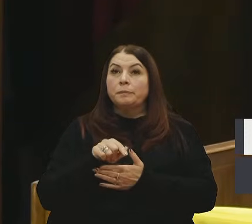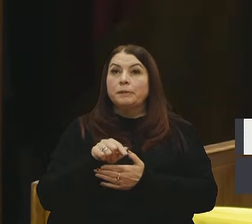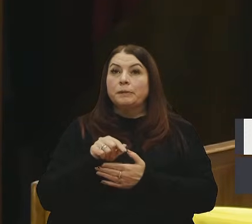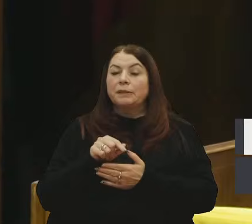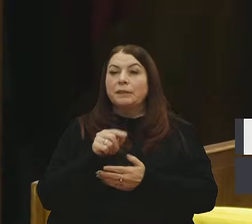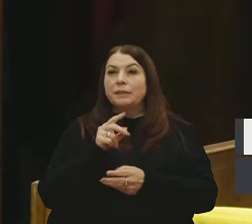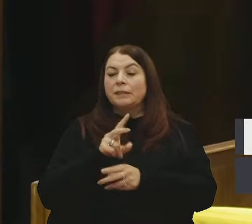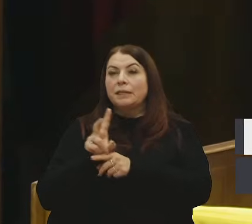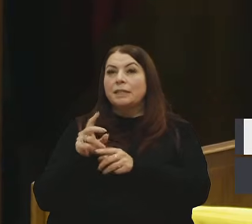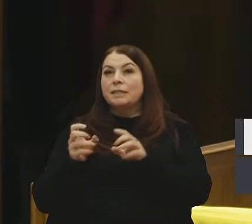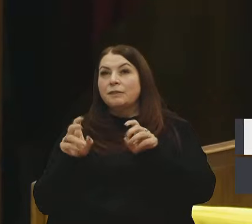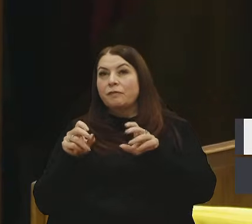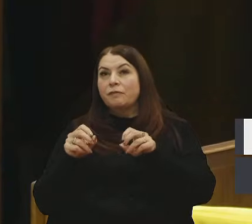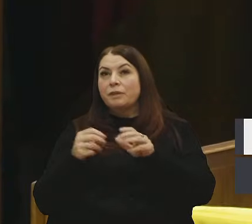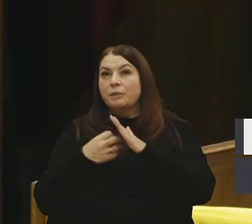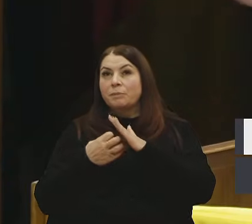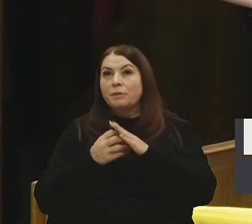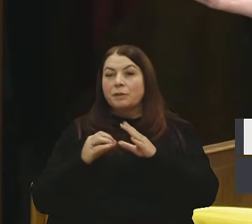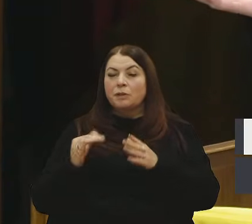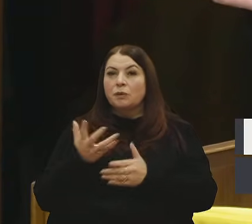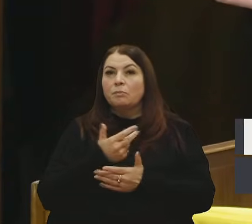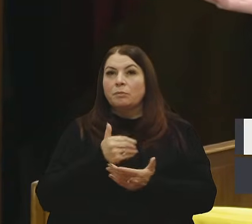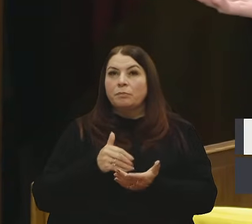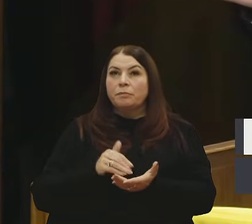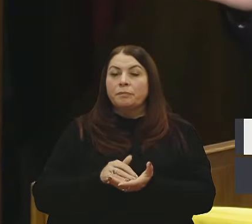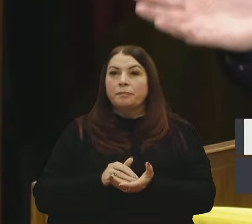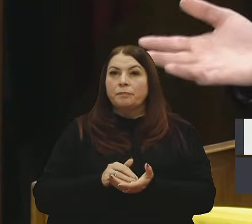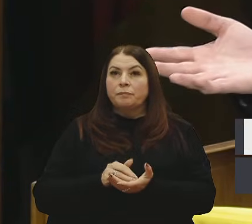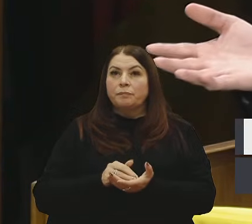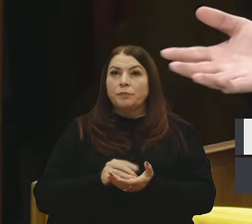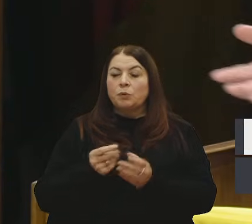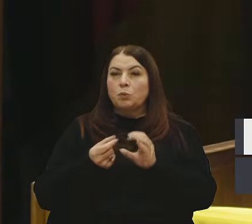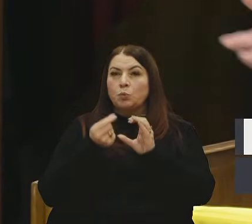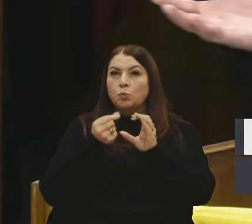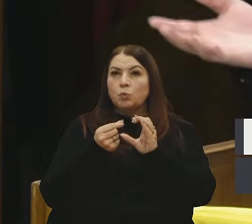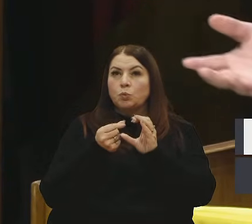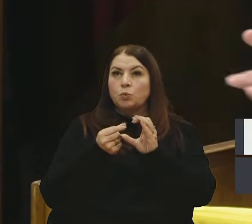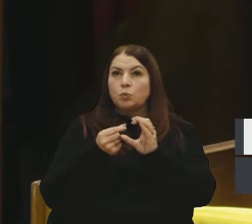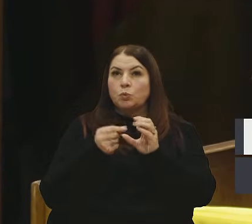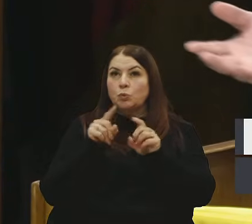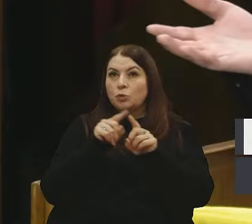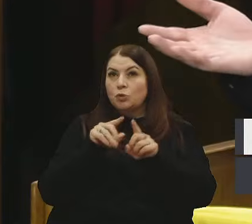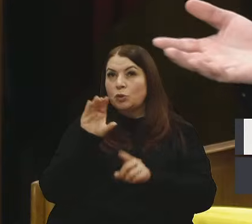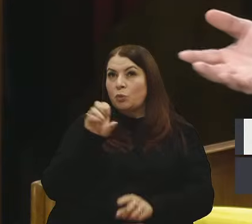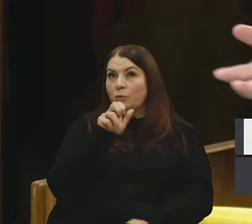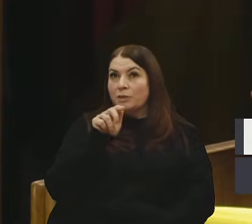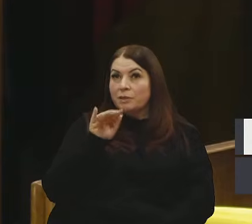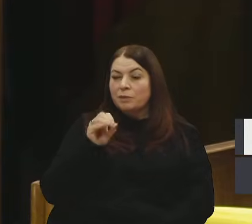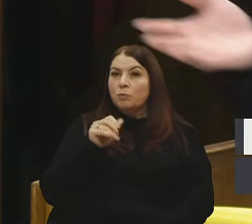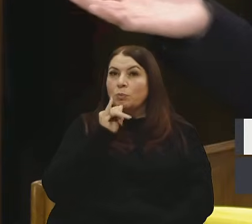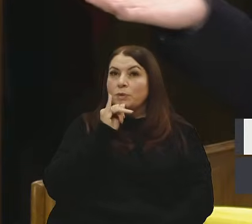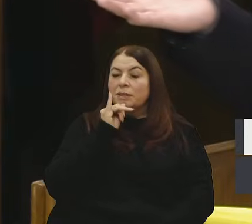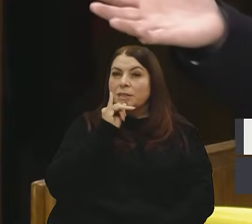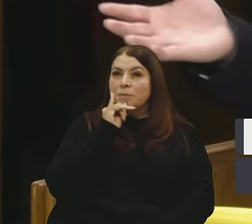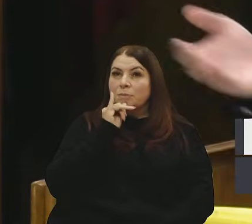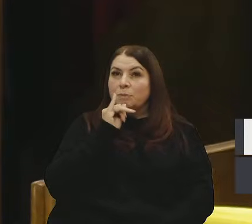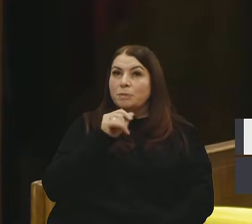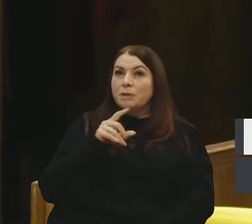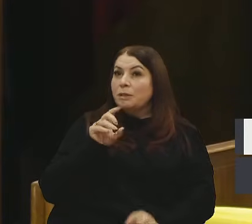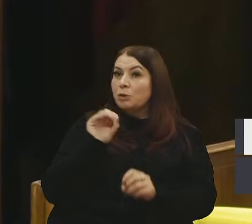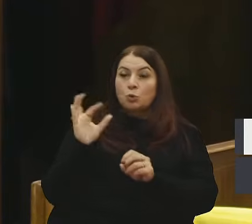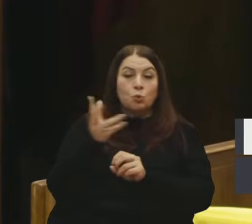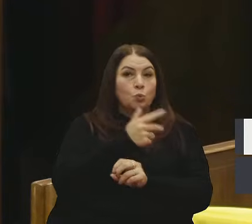Ou seja, eles vão abranger até os custos da concessão. Imagina só, é igual ir na farmácia São João, até remédio eles